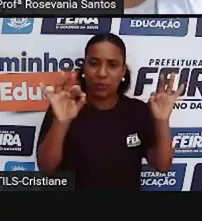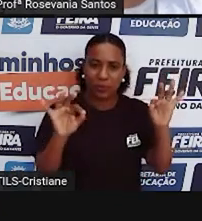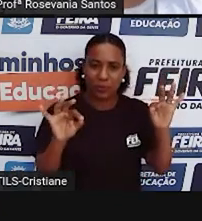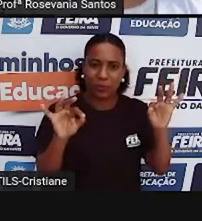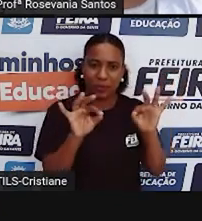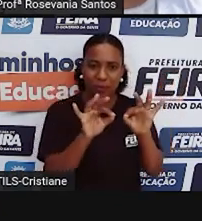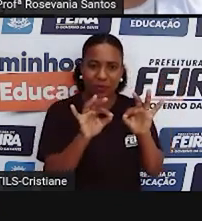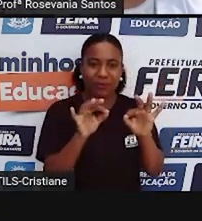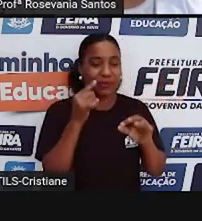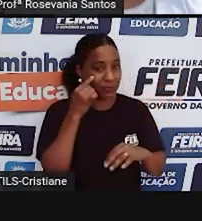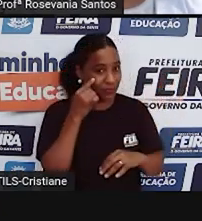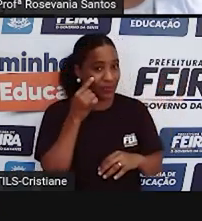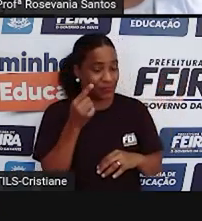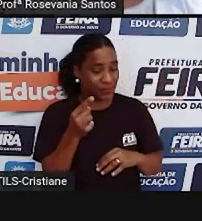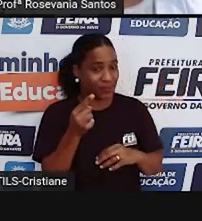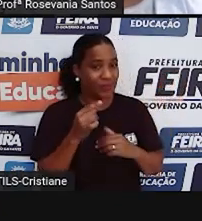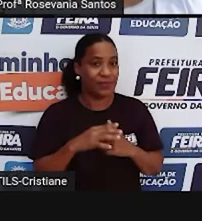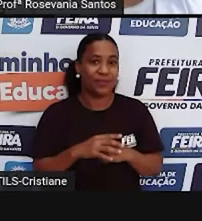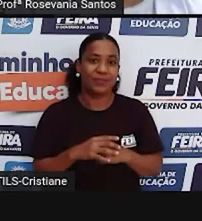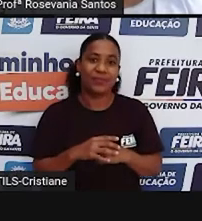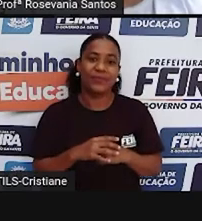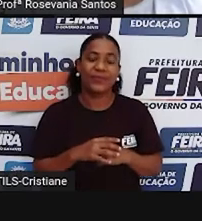alguém chega para você e diz assim: